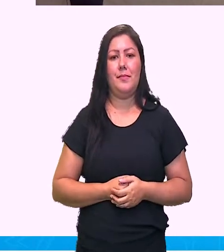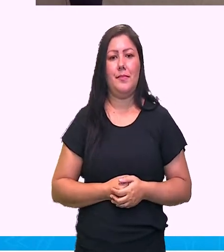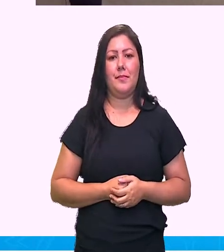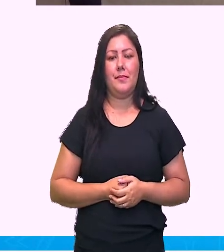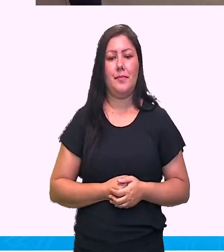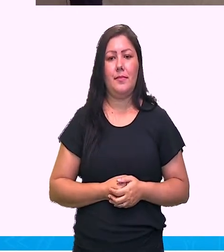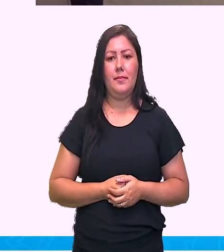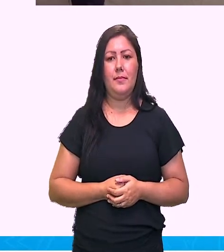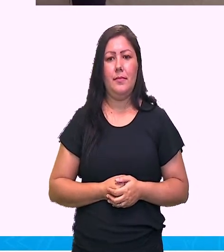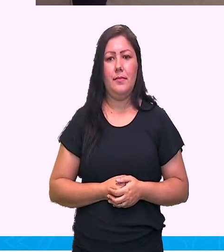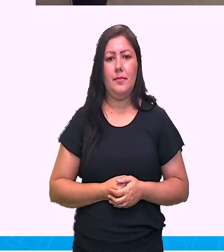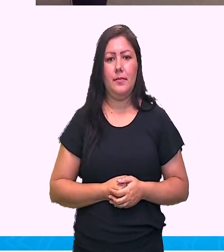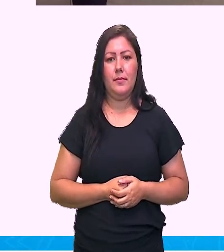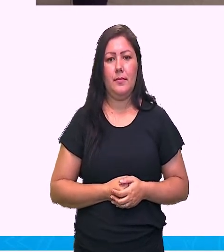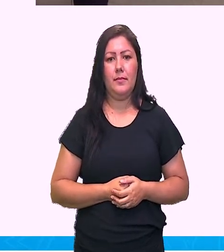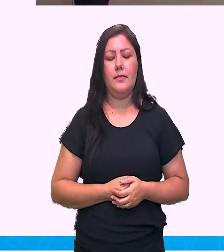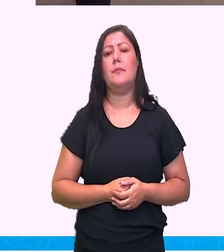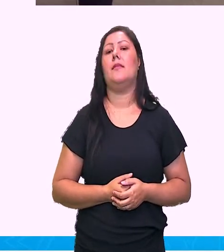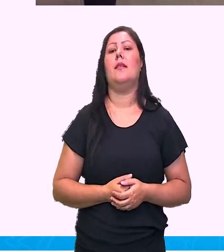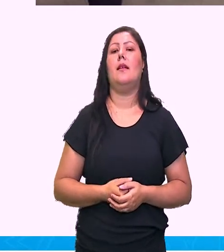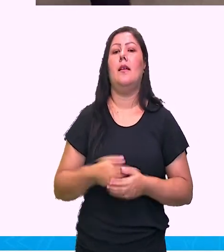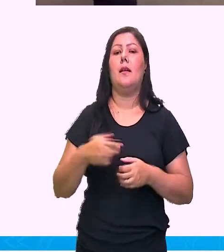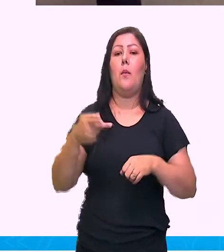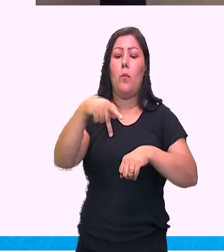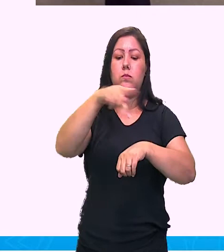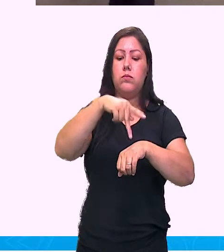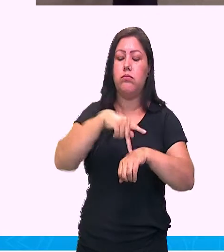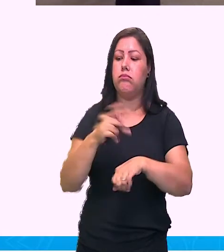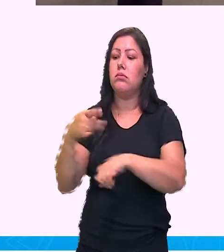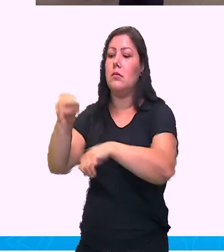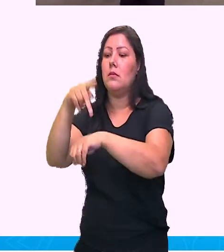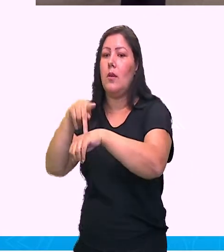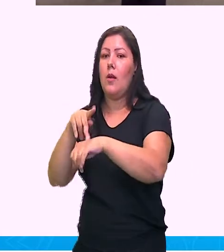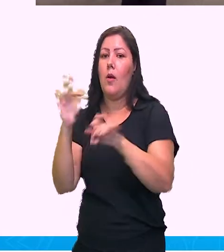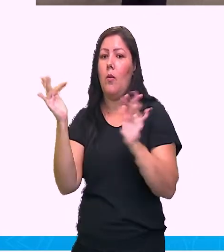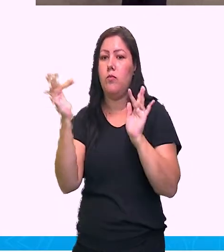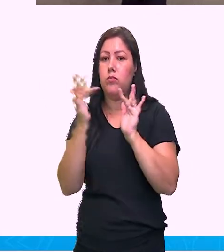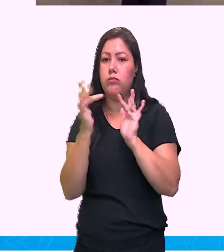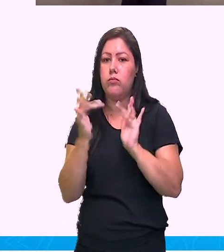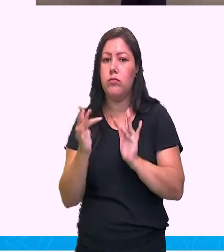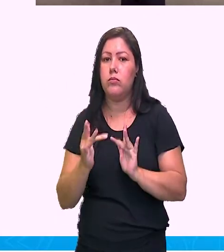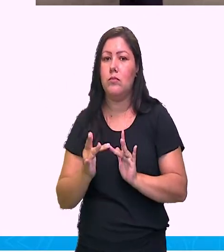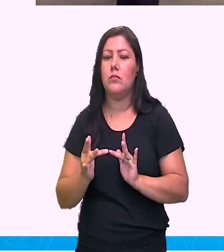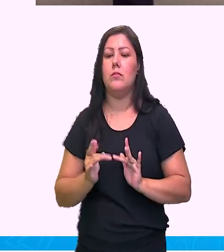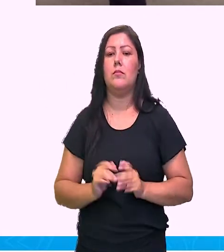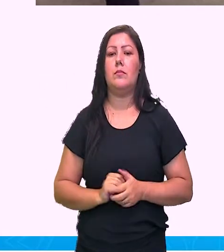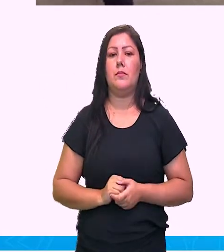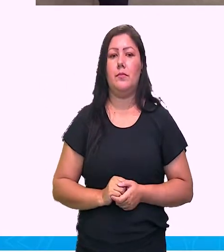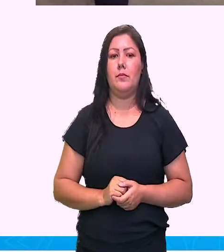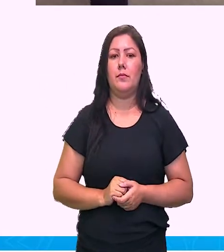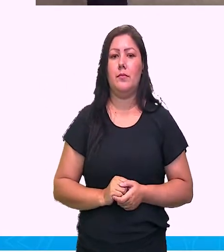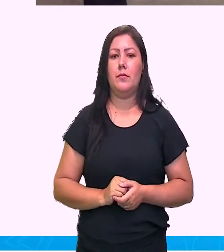As relações entre países, olha bem,